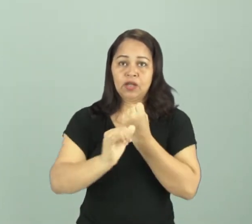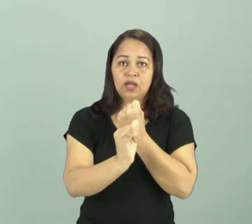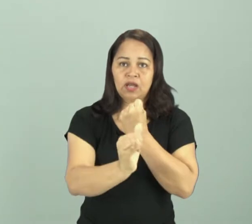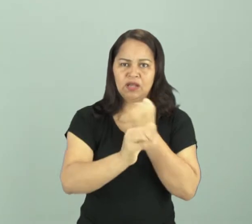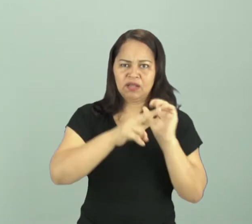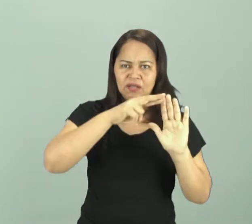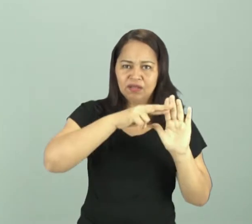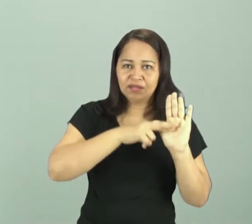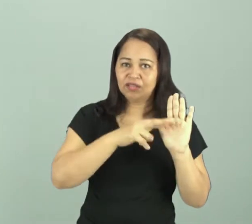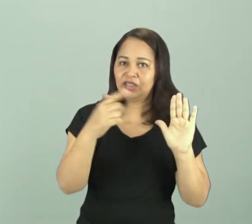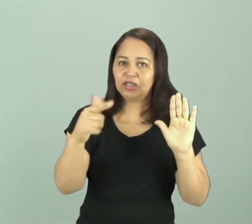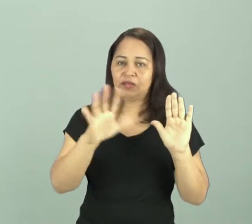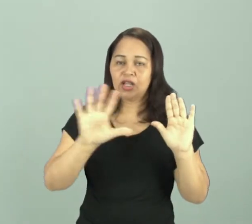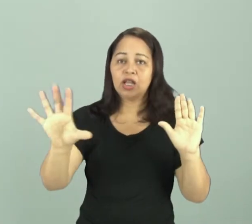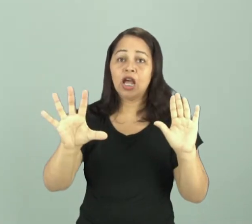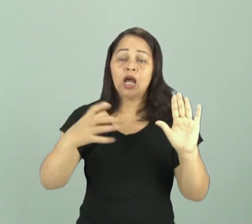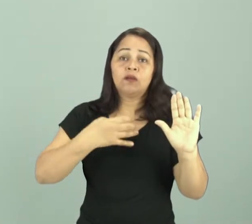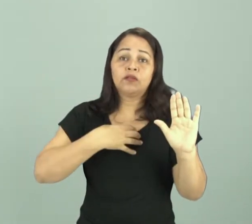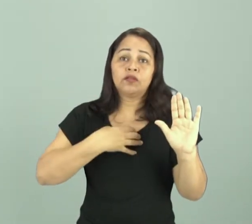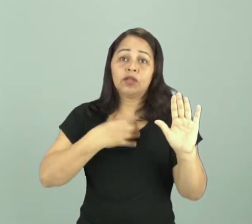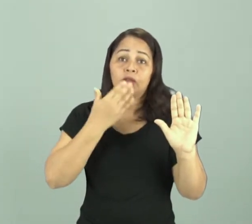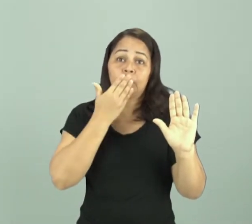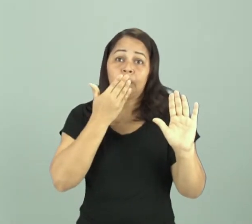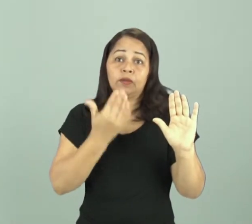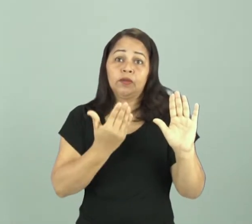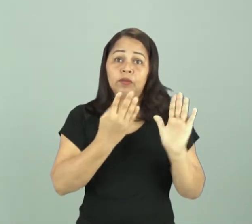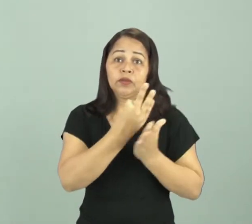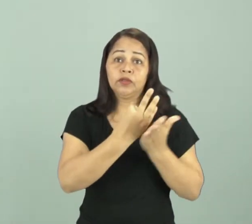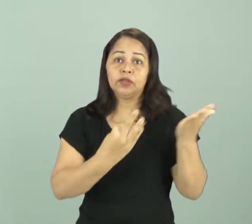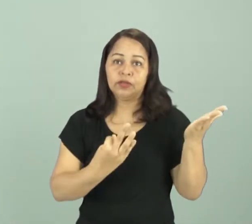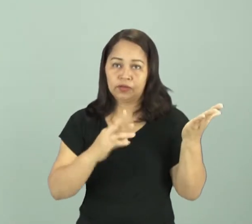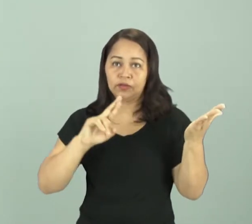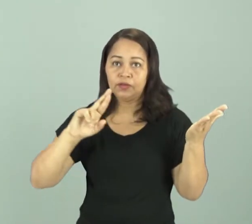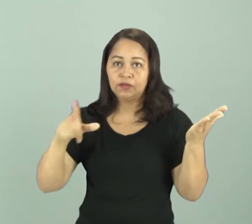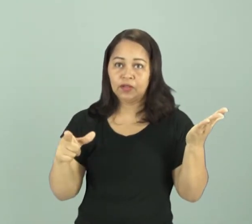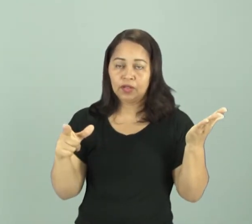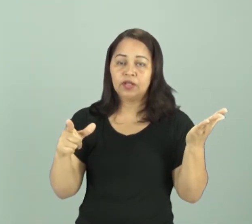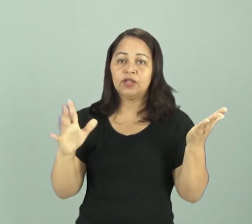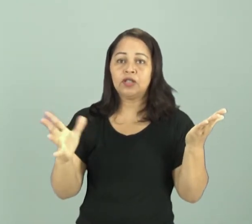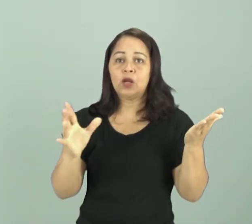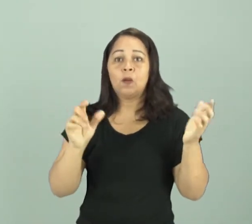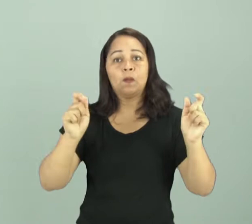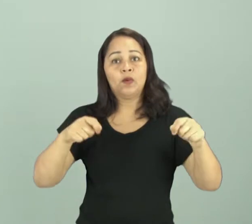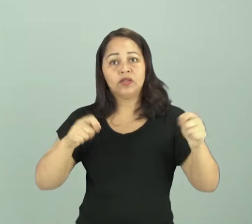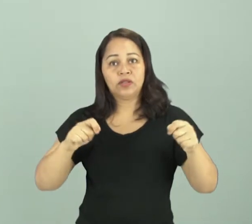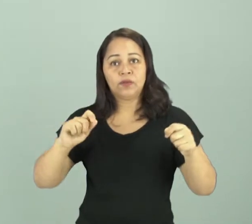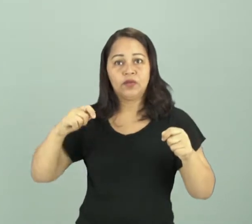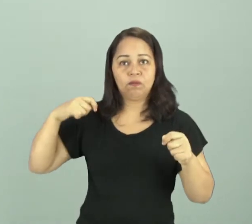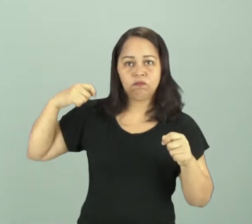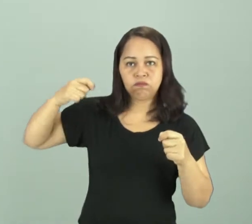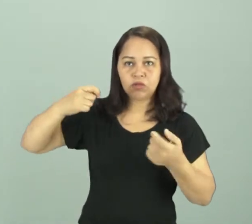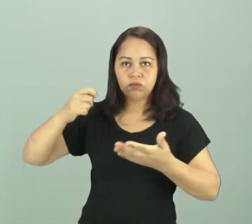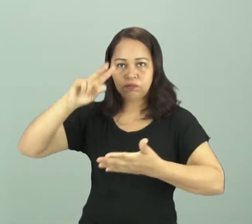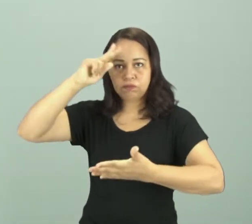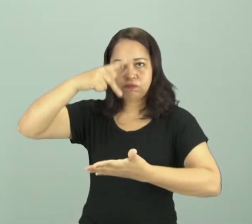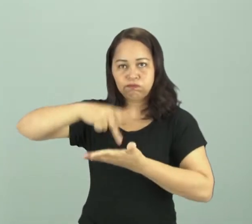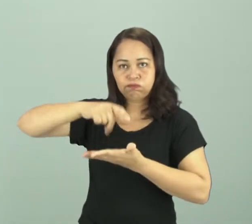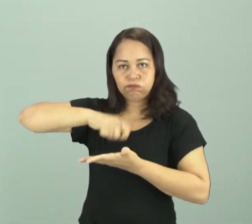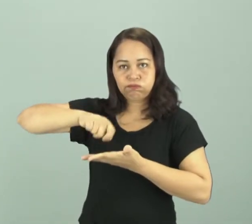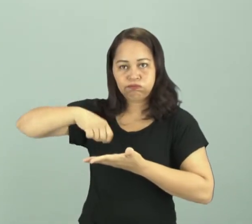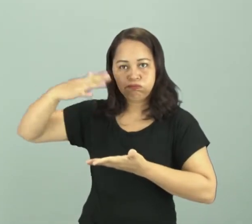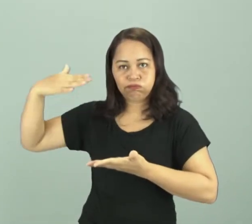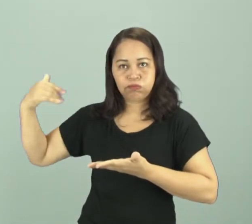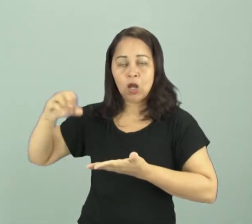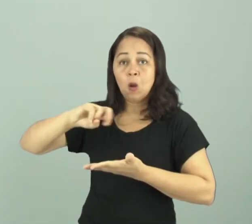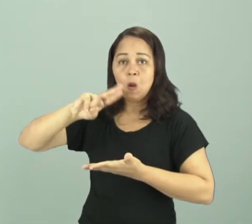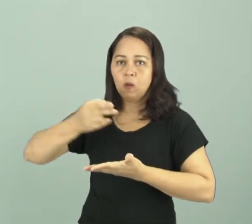fatos de forma diferente, tá? Já seja de forma artística ou em tom